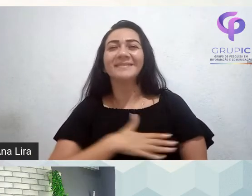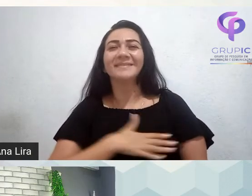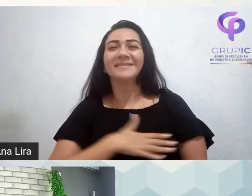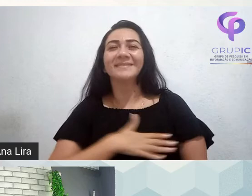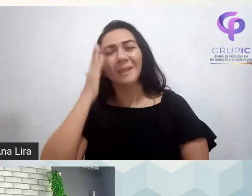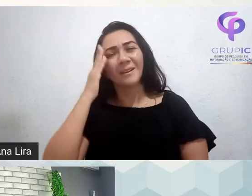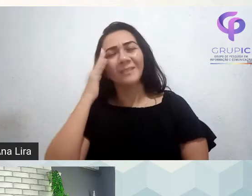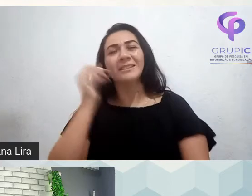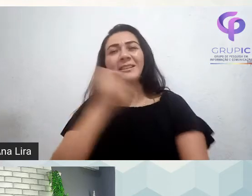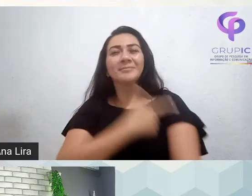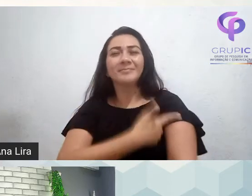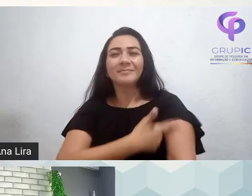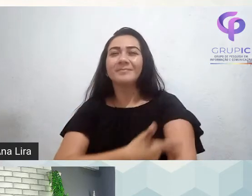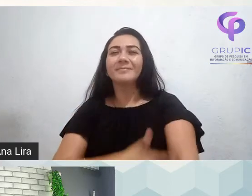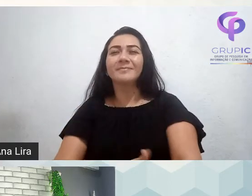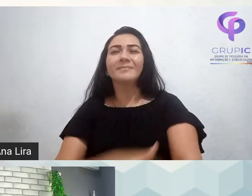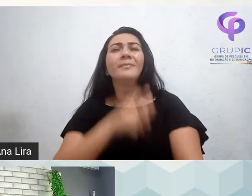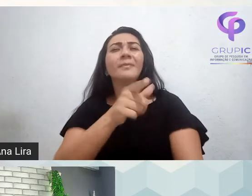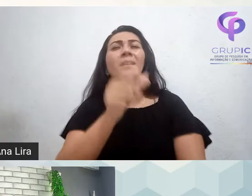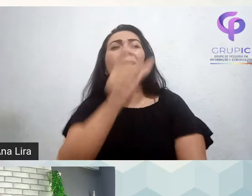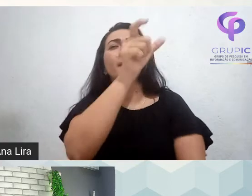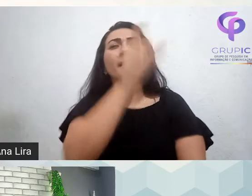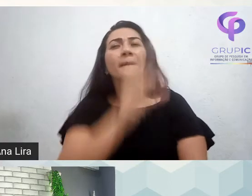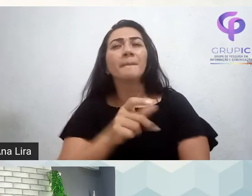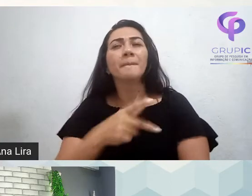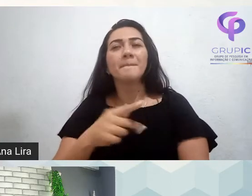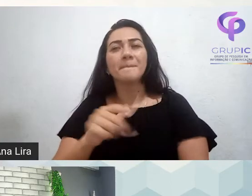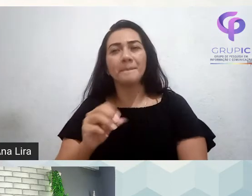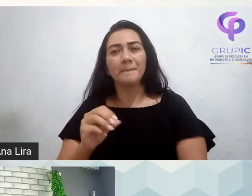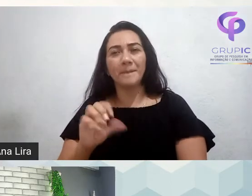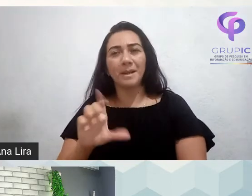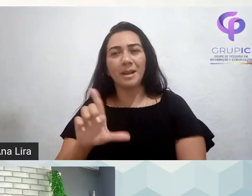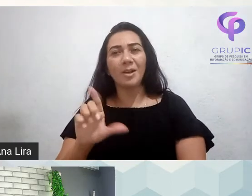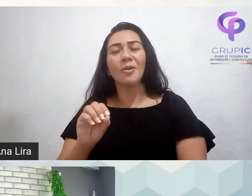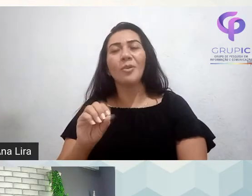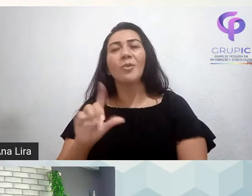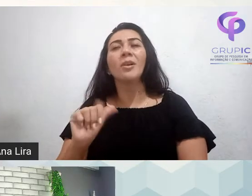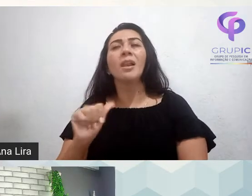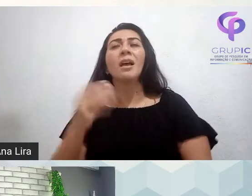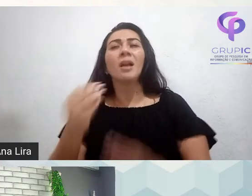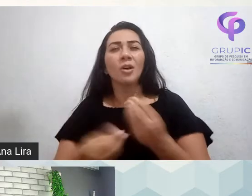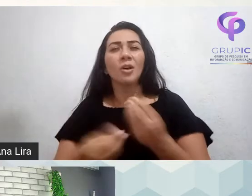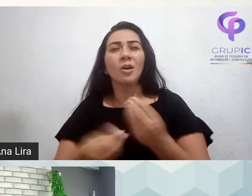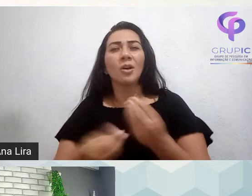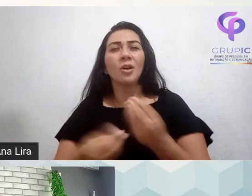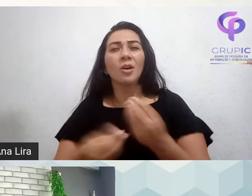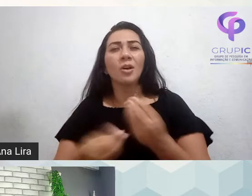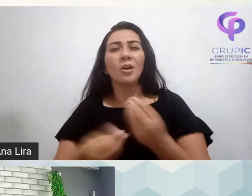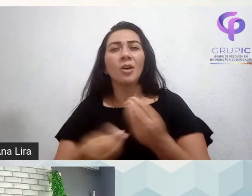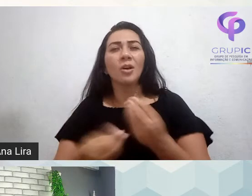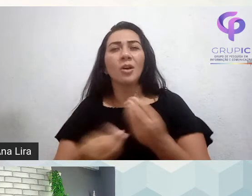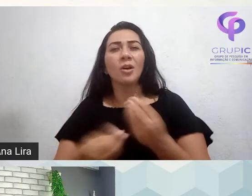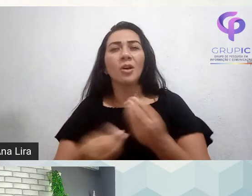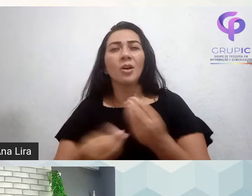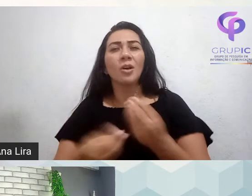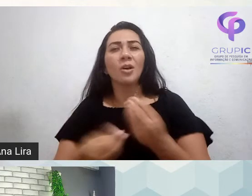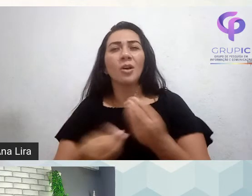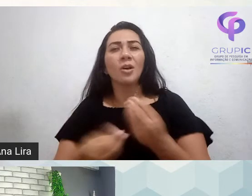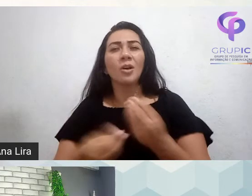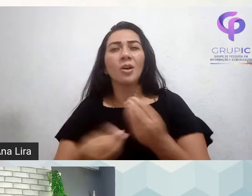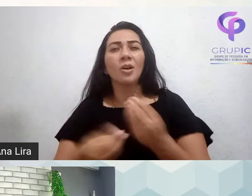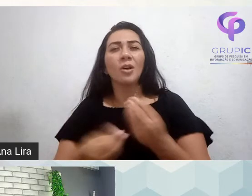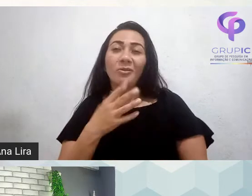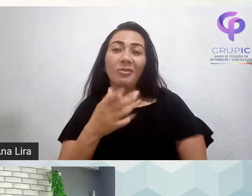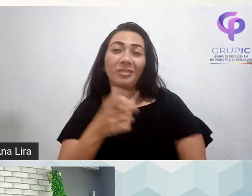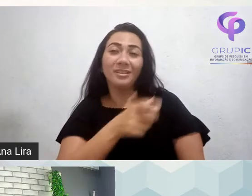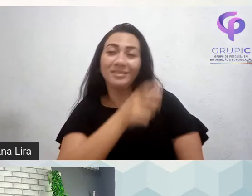minha autodescrição, né? Que é muito importante para as pessoas aí que possuem essa deficiência visual. Então, eu